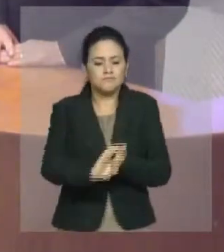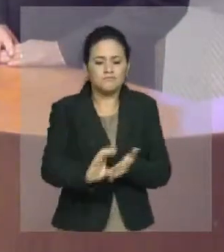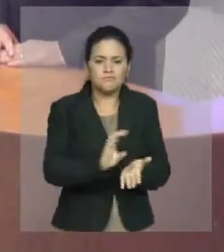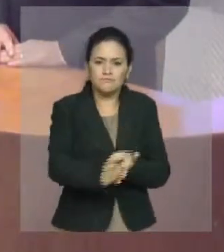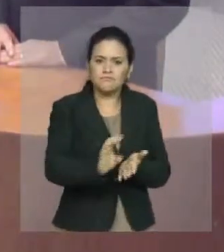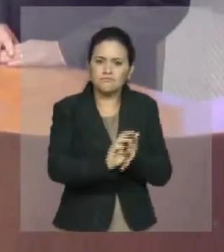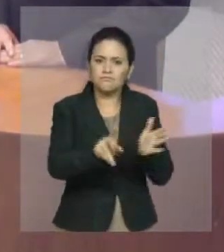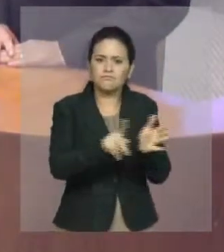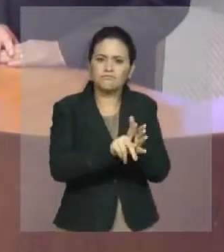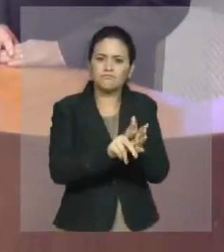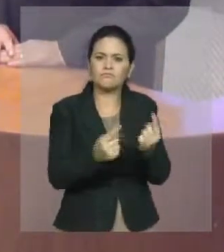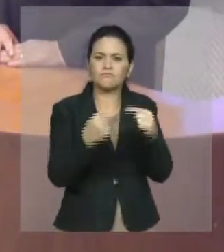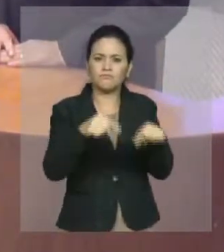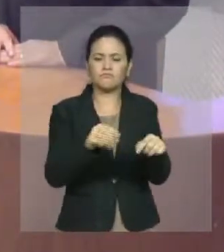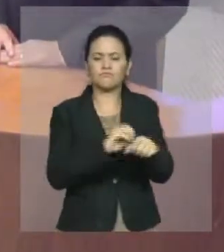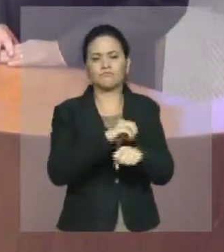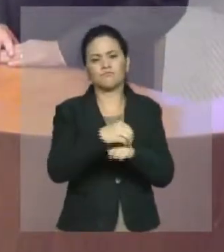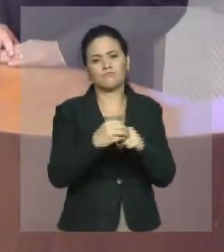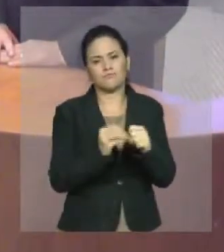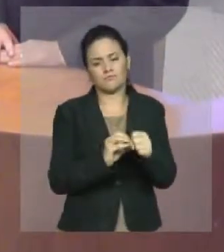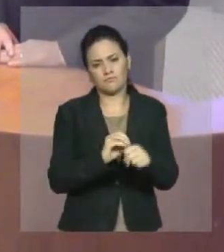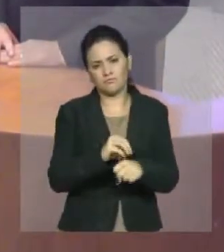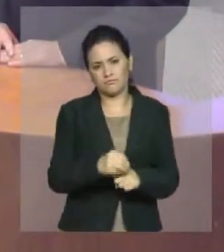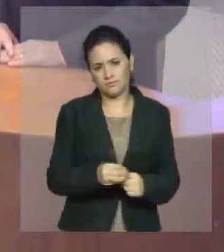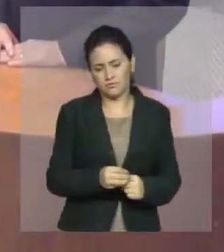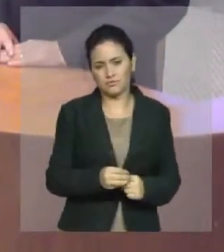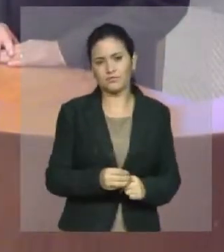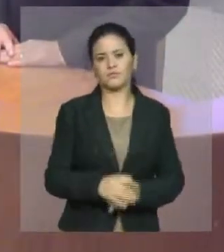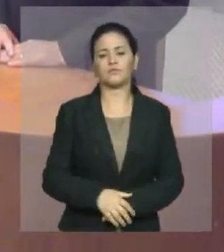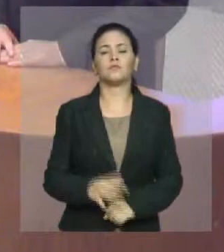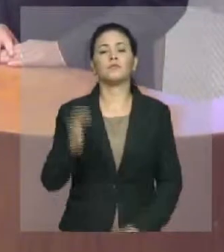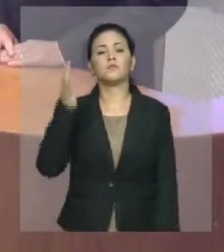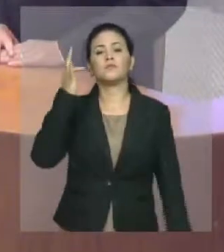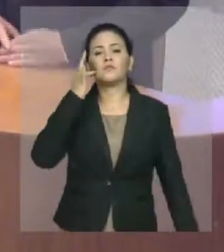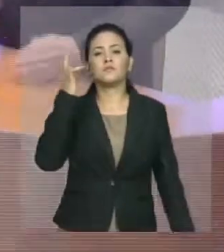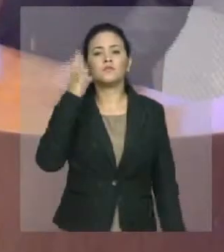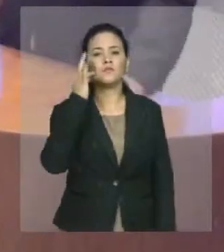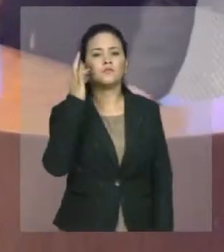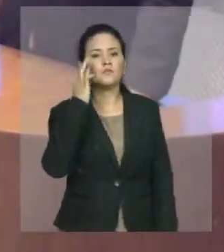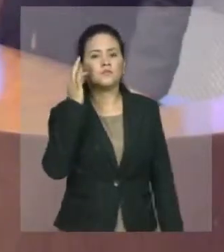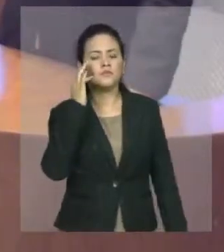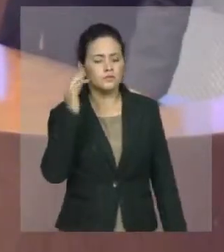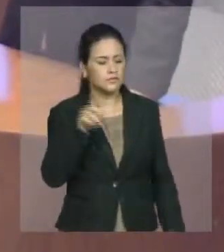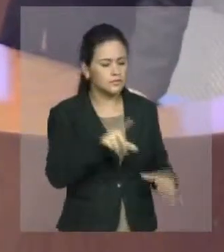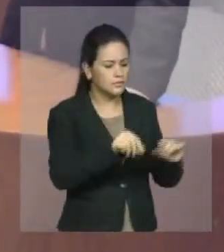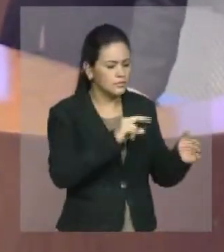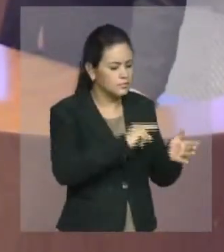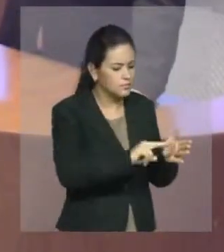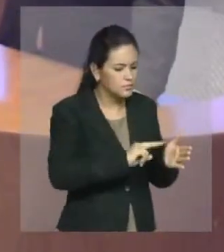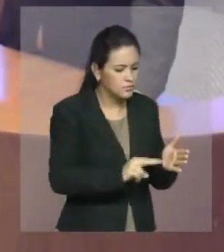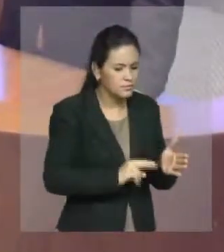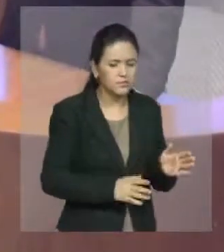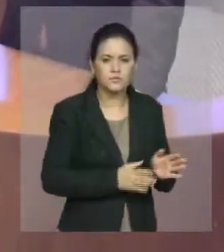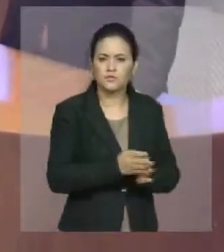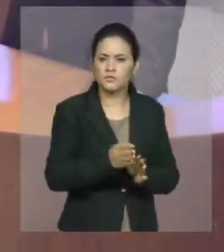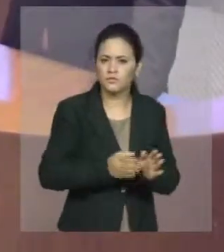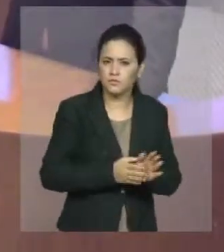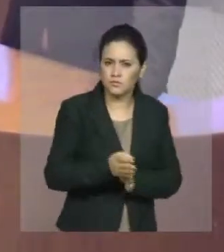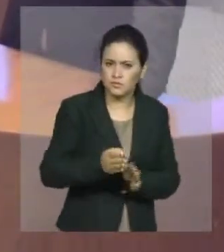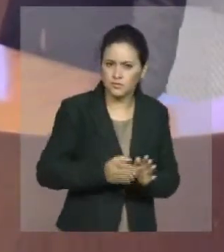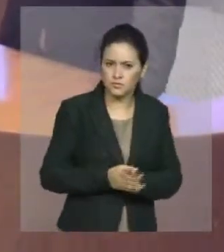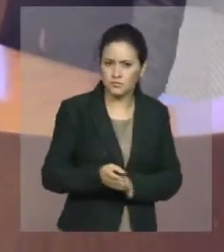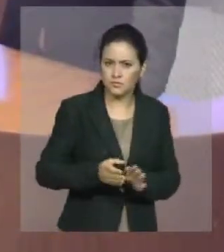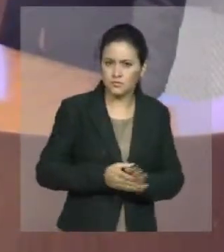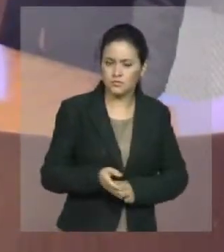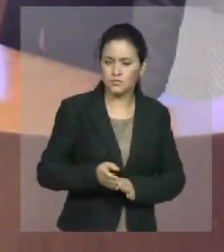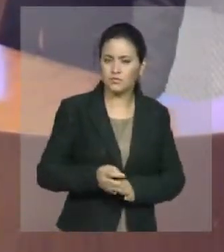contínuo, o governador Flávio Dino determinou a nomeação dos conselheiros, e é bom que se diga, deputado Cristóvão, que esse fundo